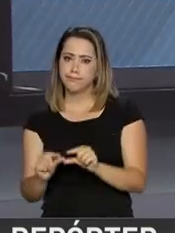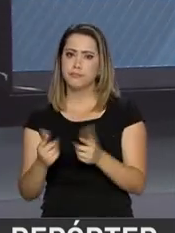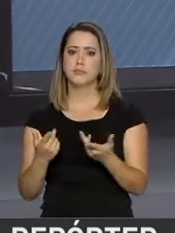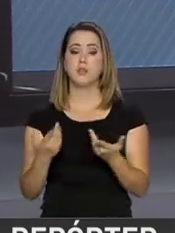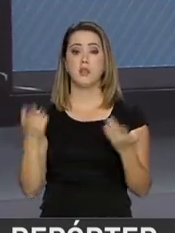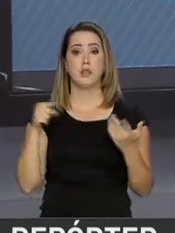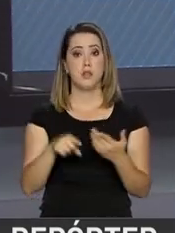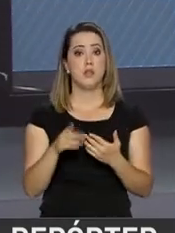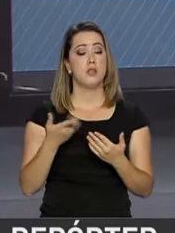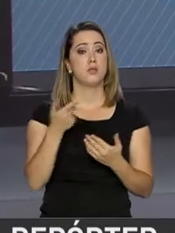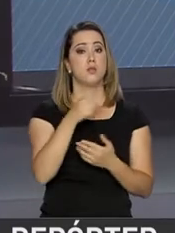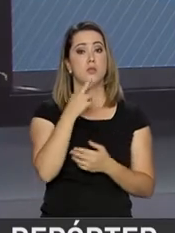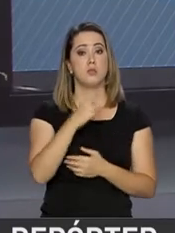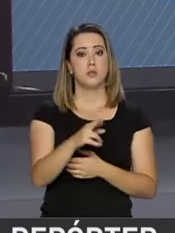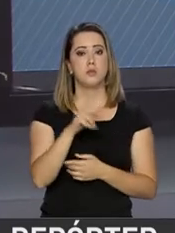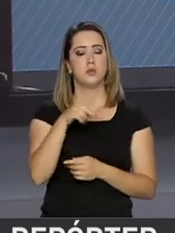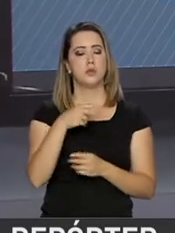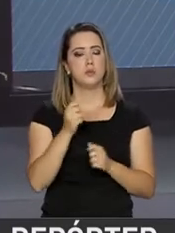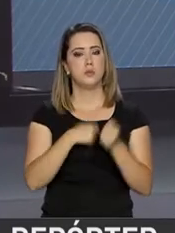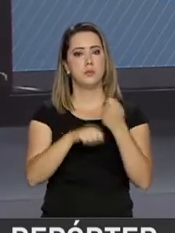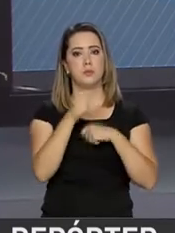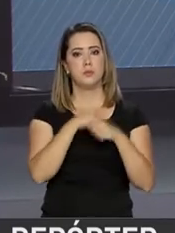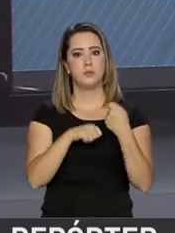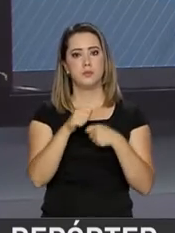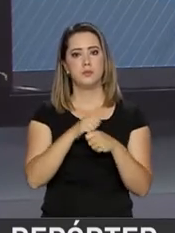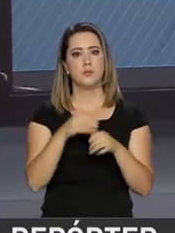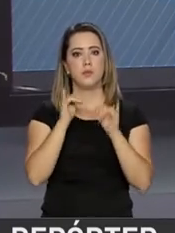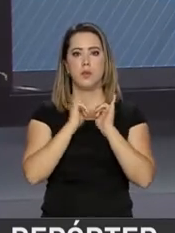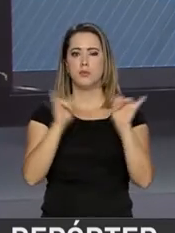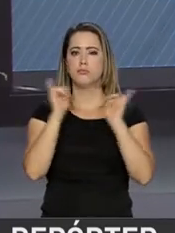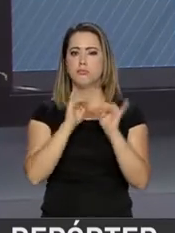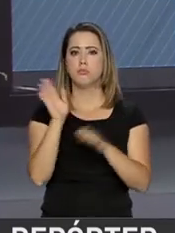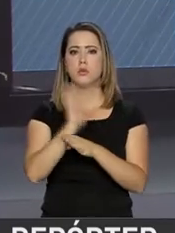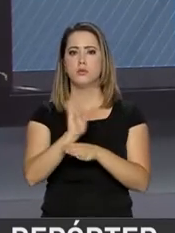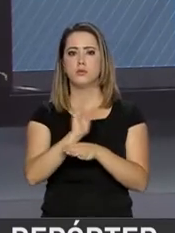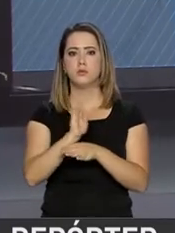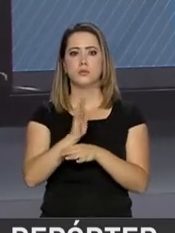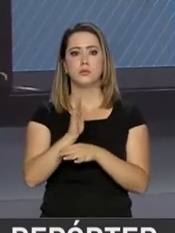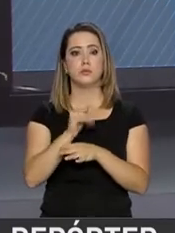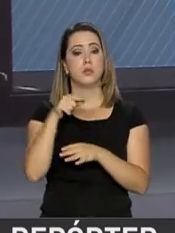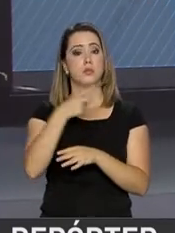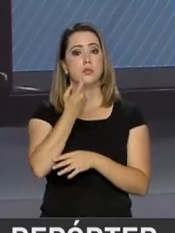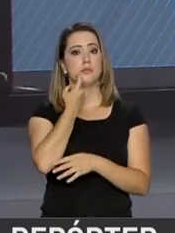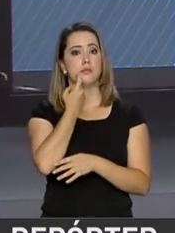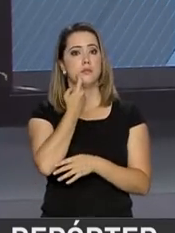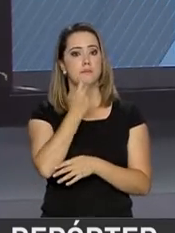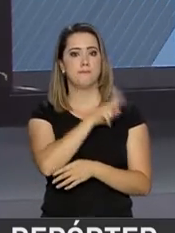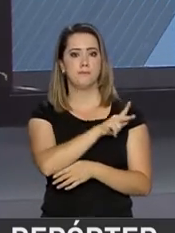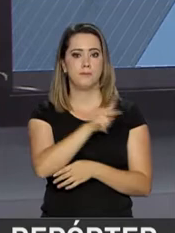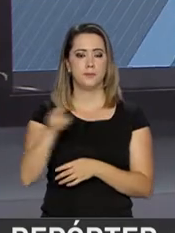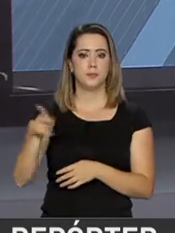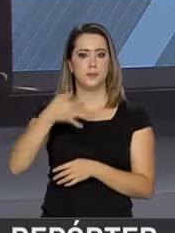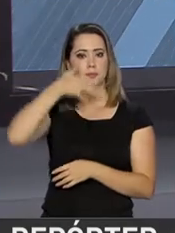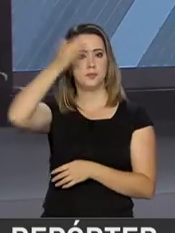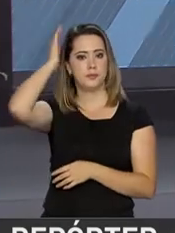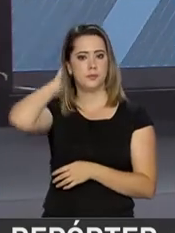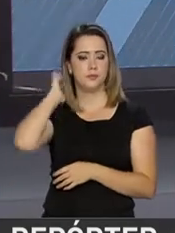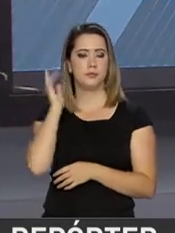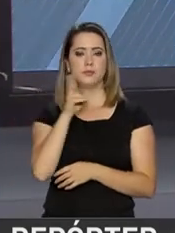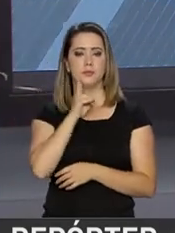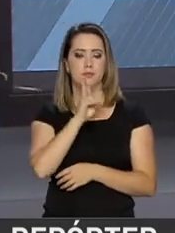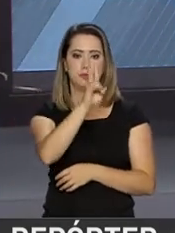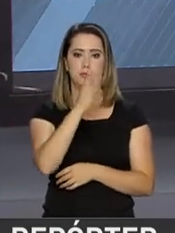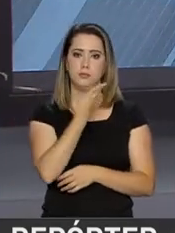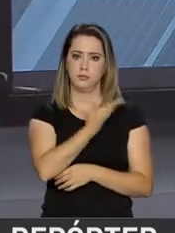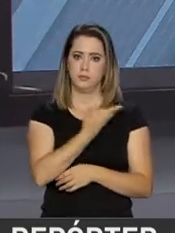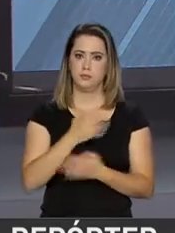e se outros resultados positivos da economia foram temas de um vídeo publicado nesta sexta-feira pelo presidente michel